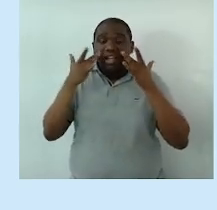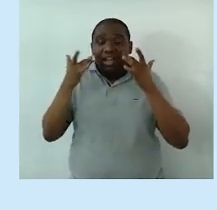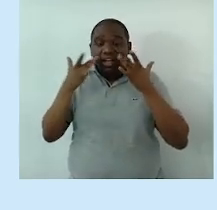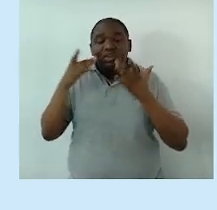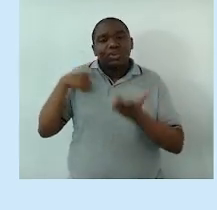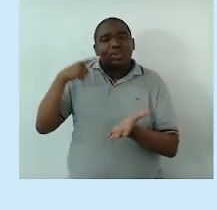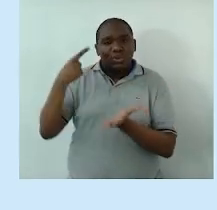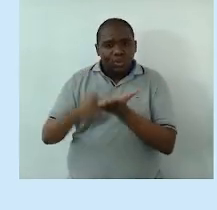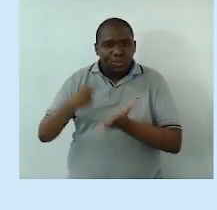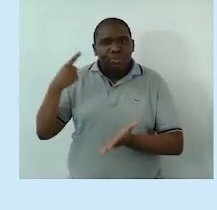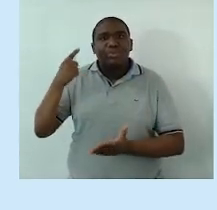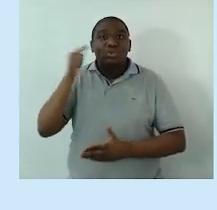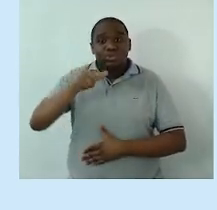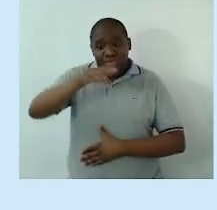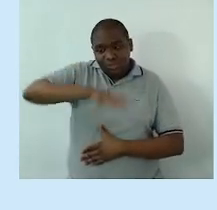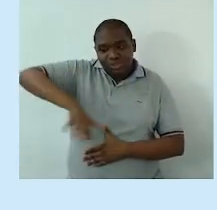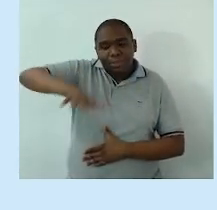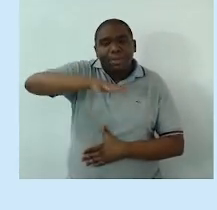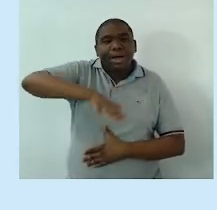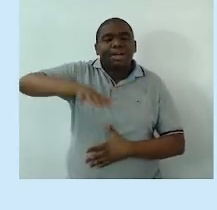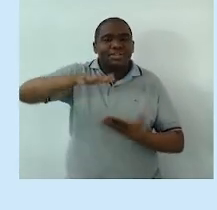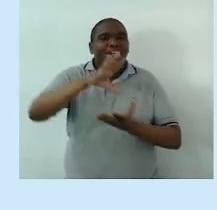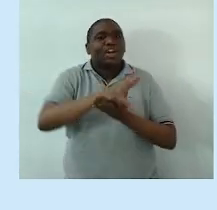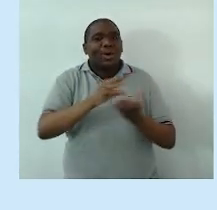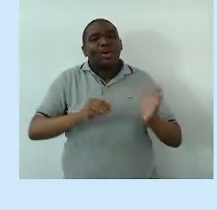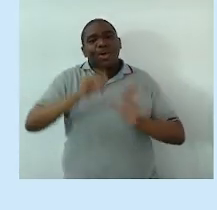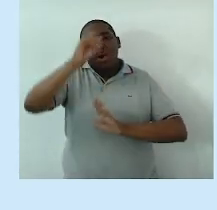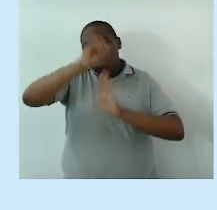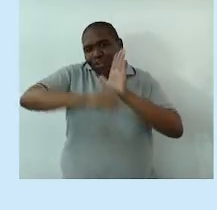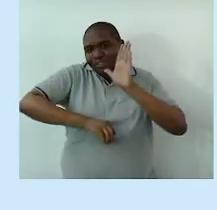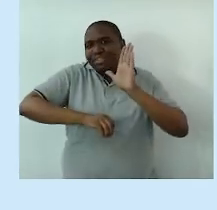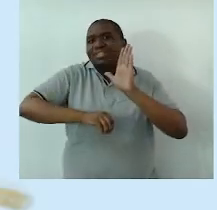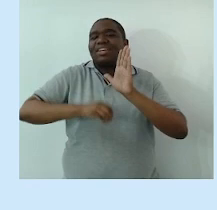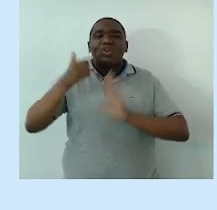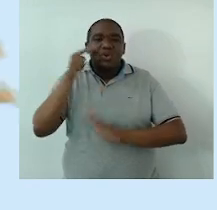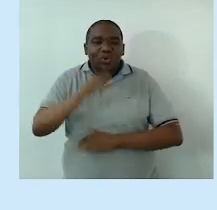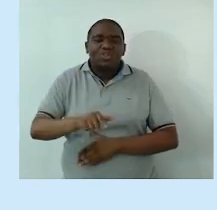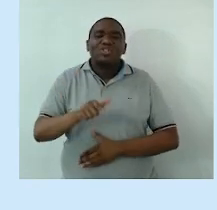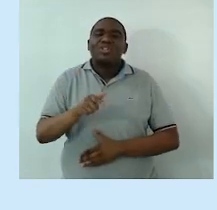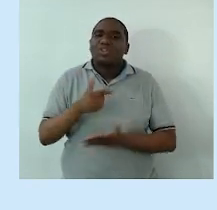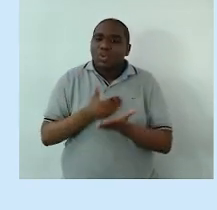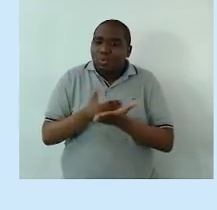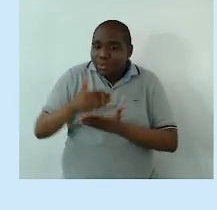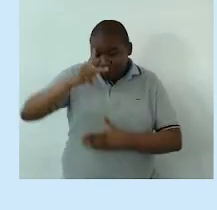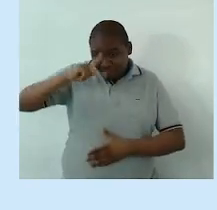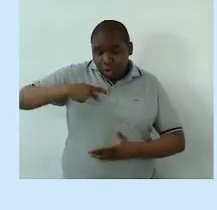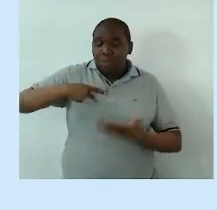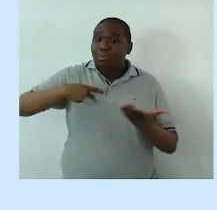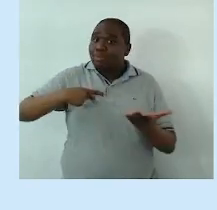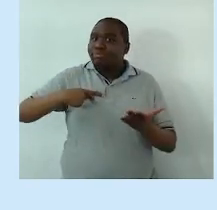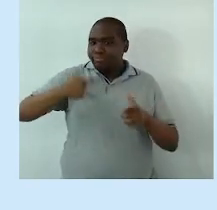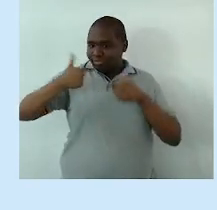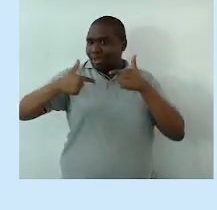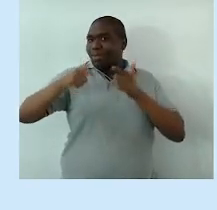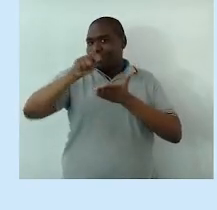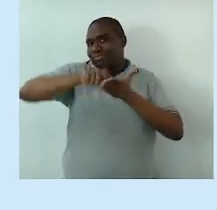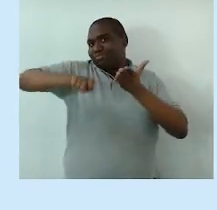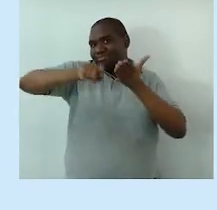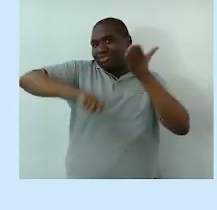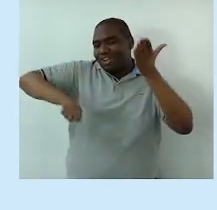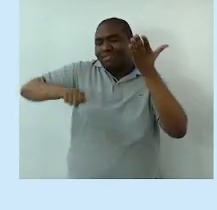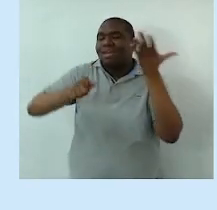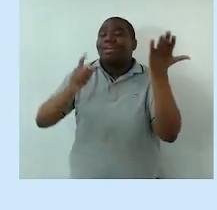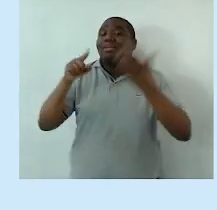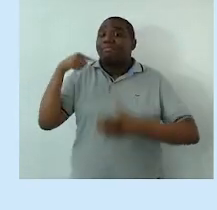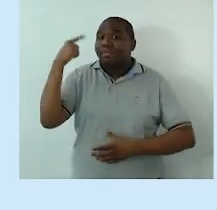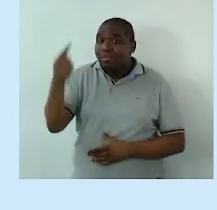foi ganhando mais espaço, virou o copista oficial, até ele começar a produzir as próprias obras, né? Enfim. E ele